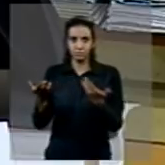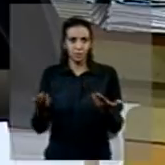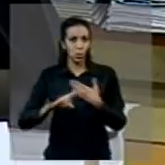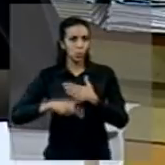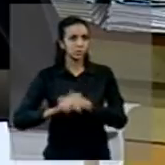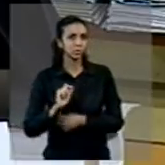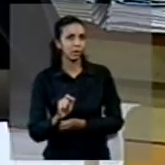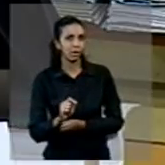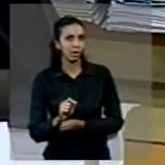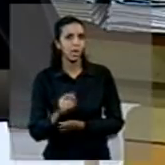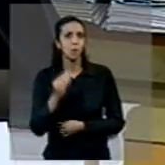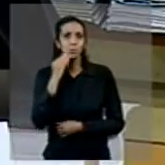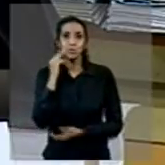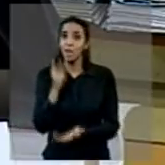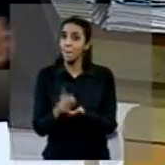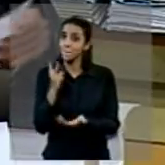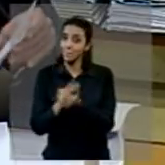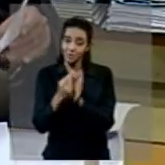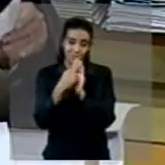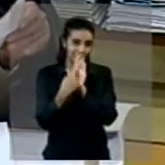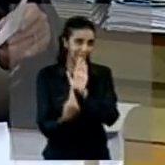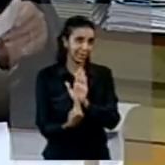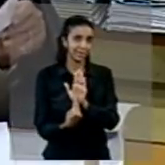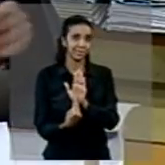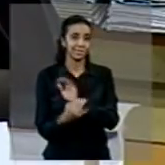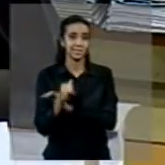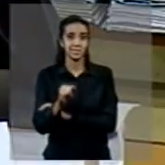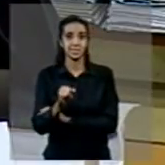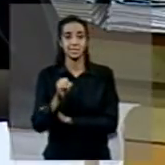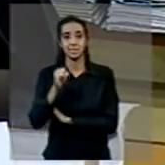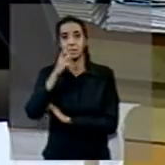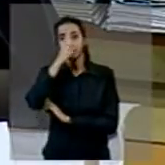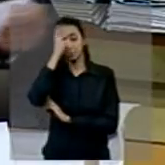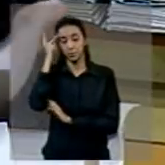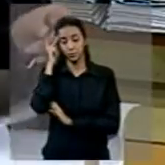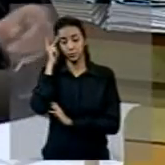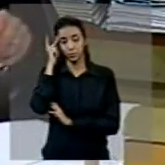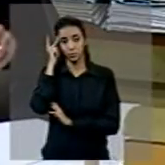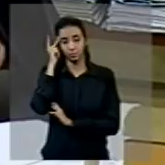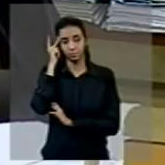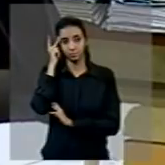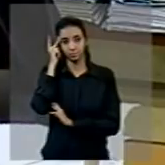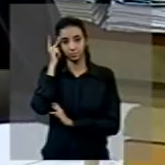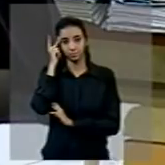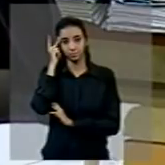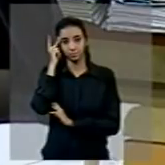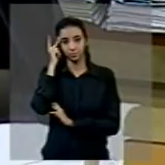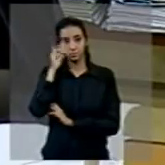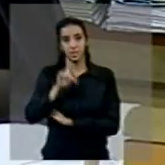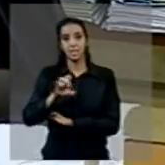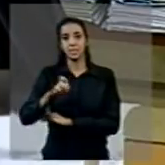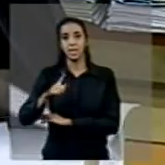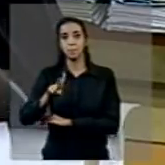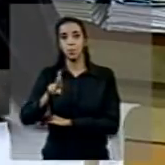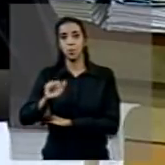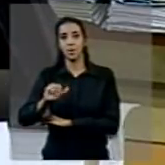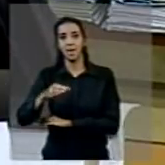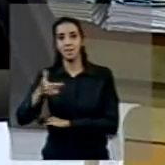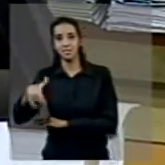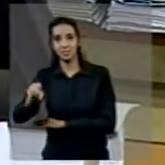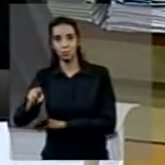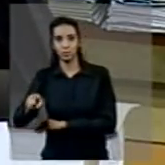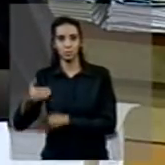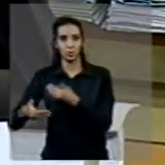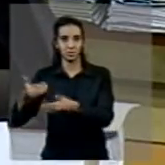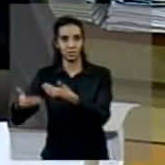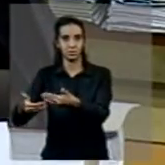consequentemente, teríamos de aplicar a mesma lógica para o caso de cancelamento em procedimento de depuração do cadastro, o que não